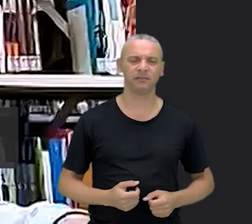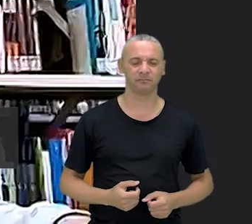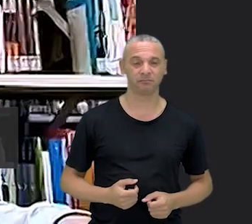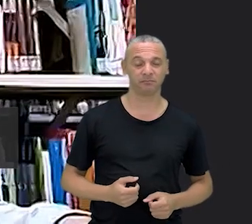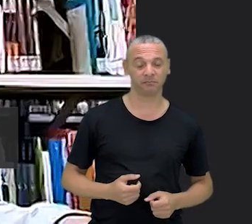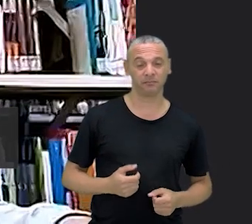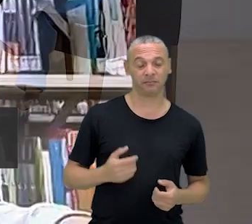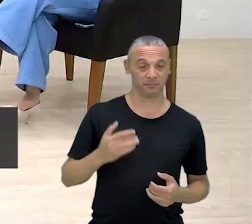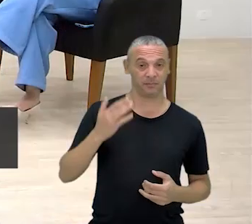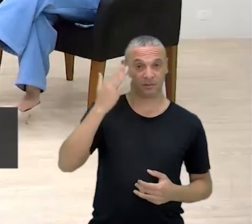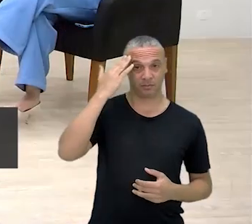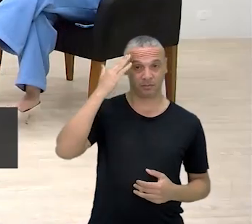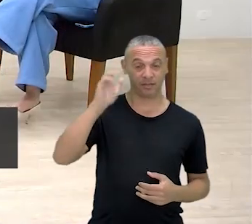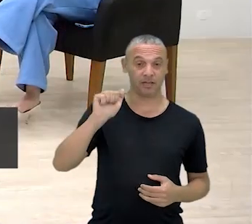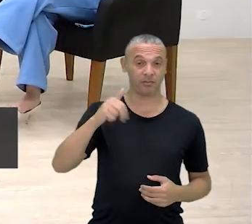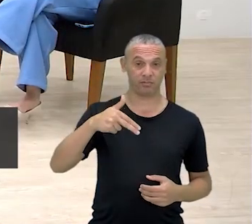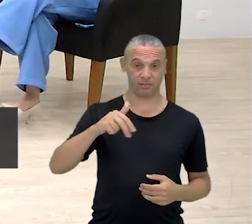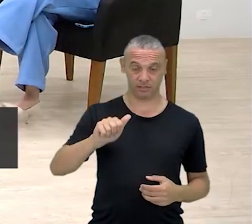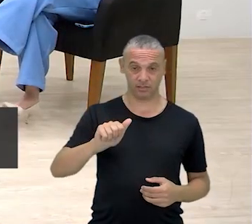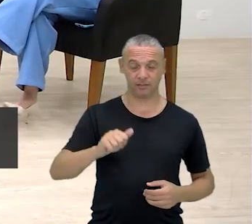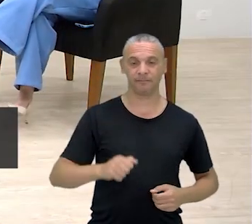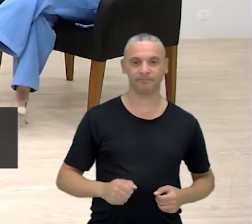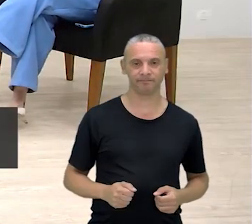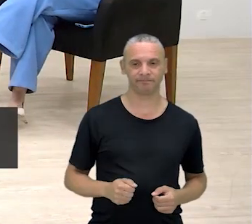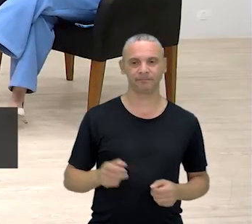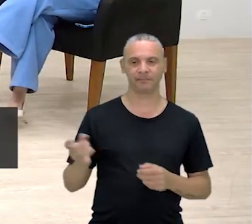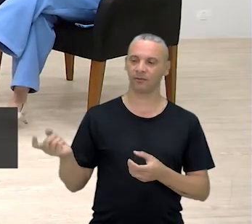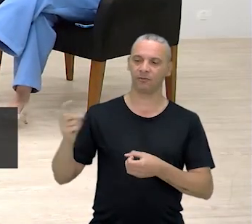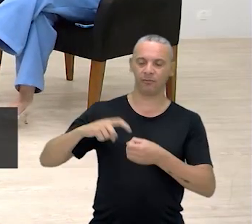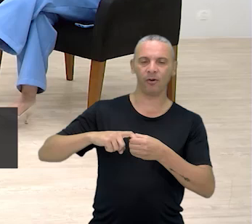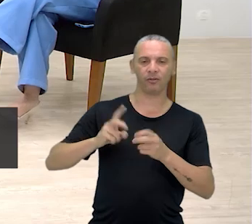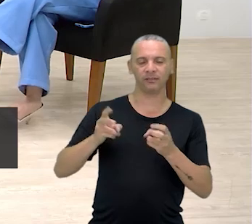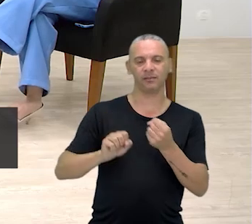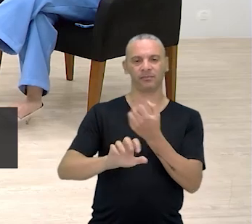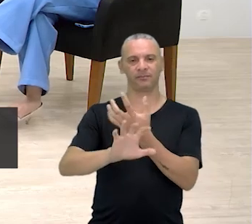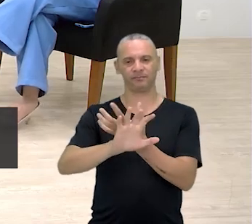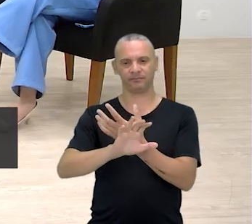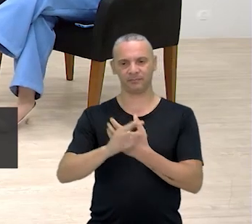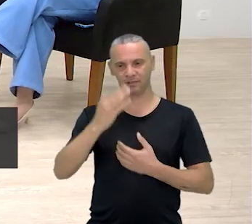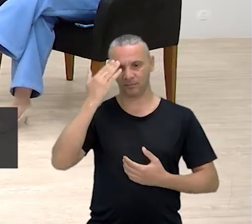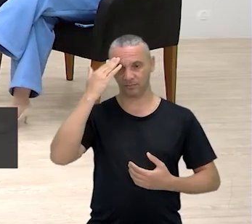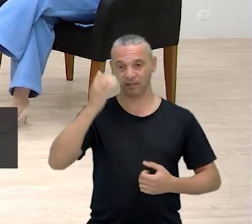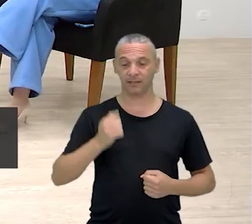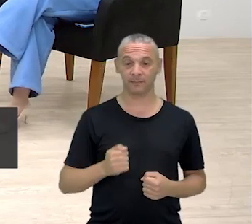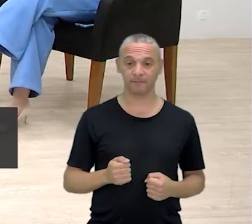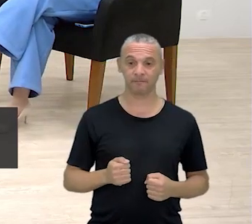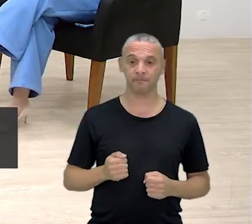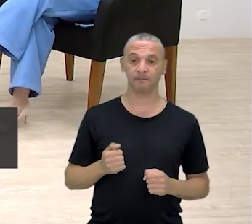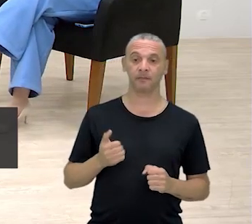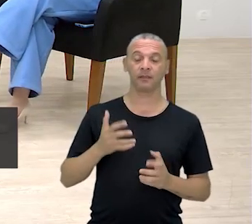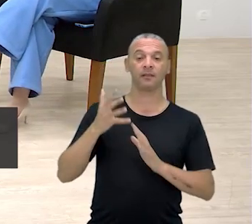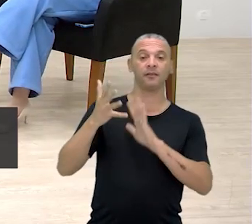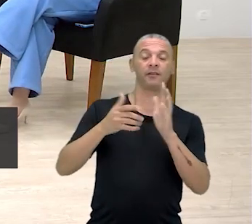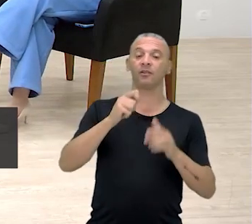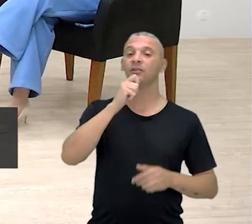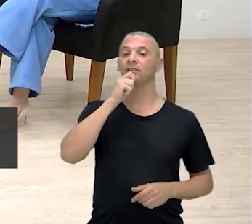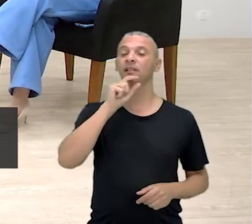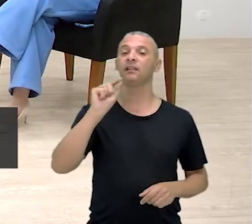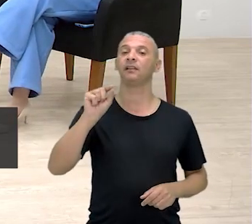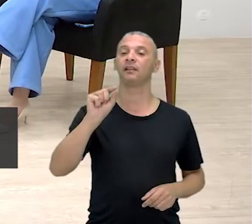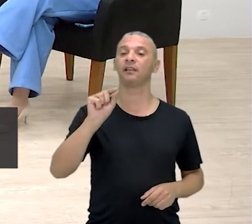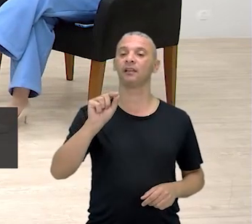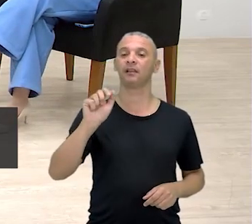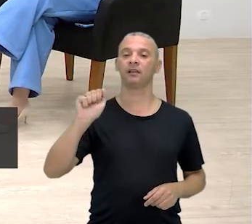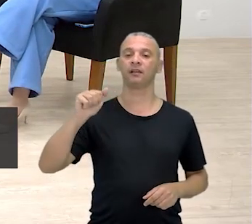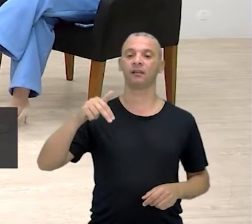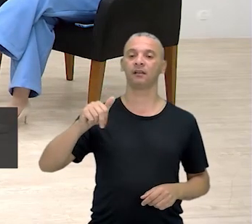Obrigada, Ana Cristina. Obrigada por ter participado. Venha sempre. Obrigada mesmo. Quem não falou, acho que foi a